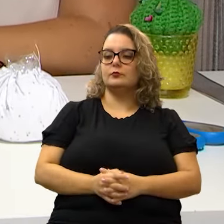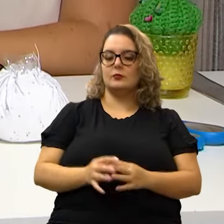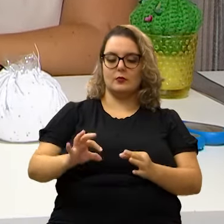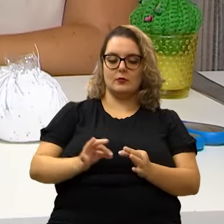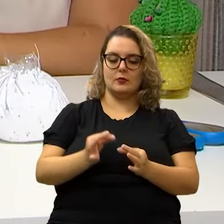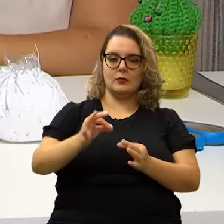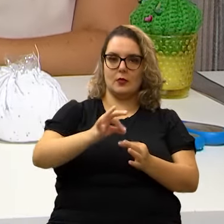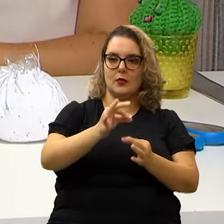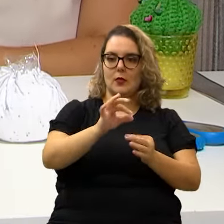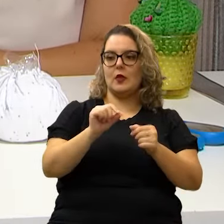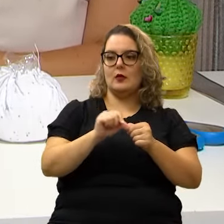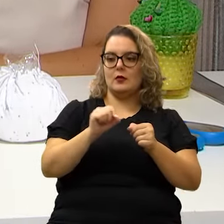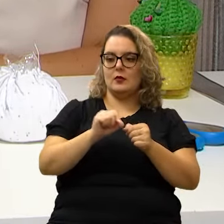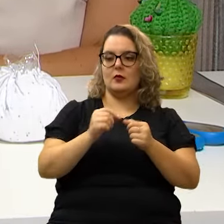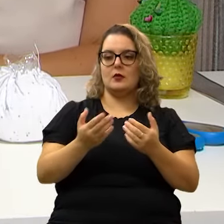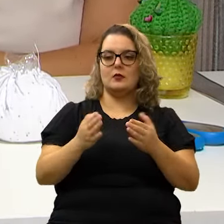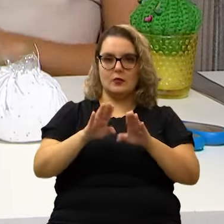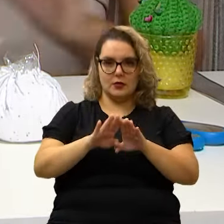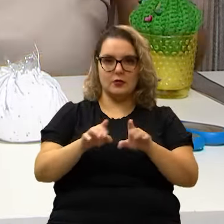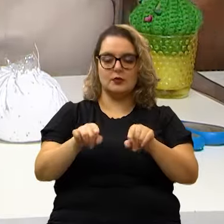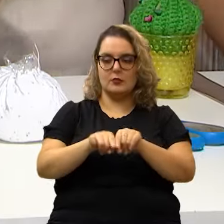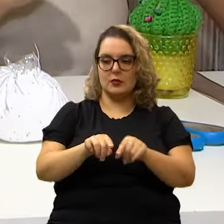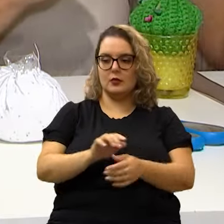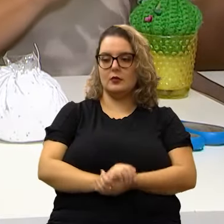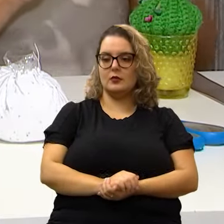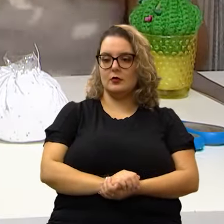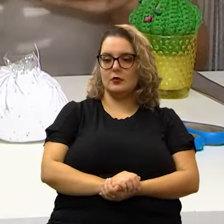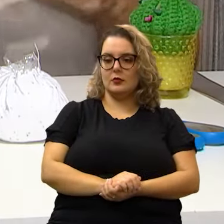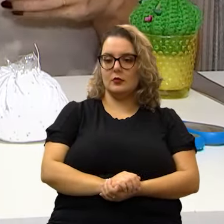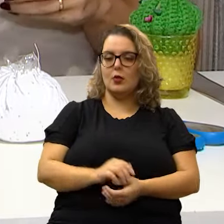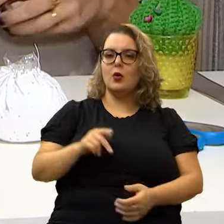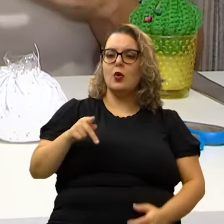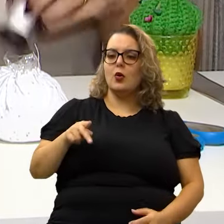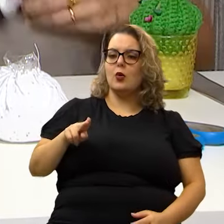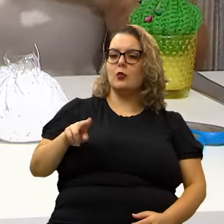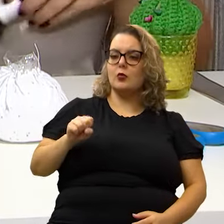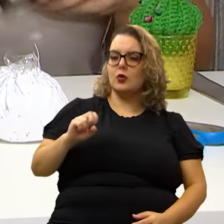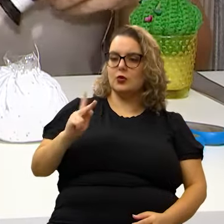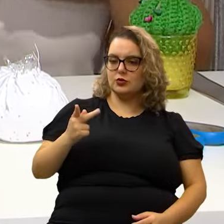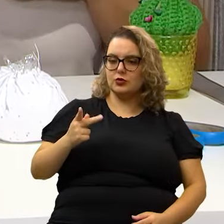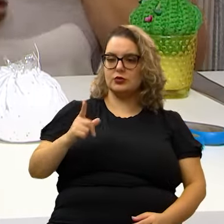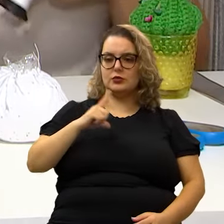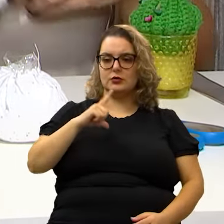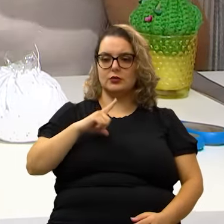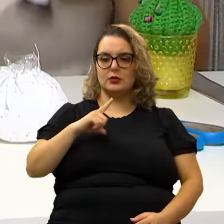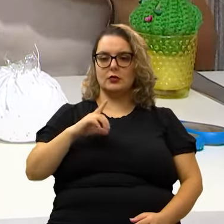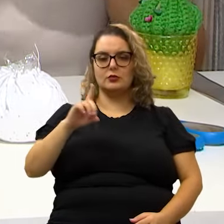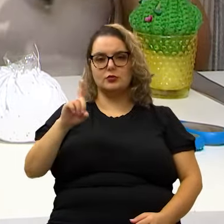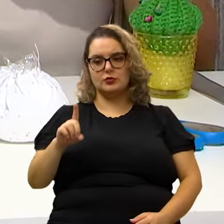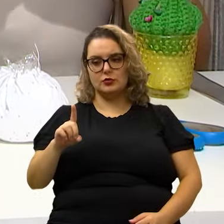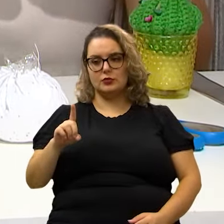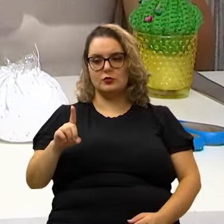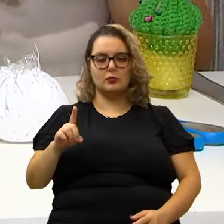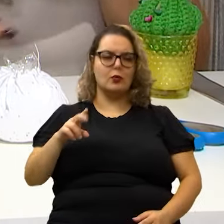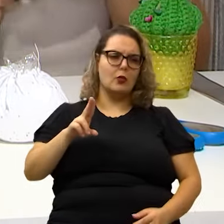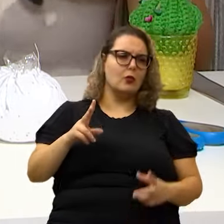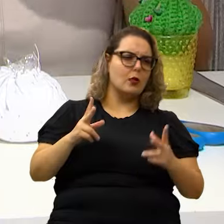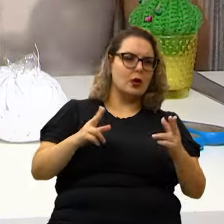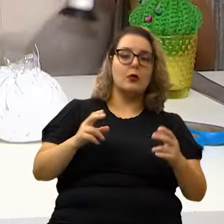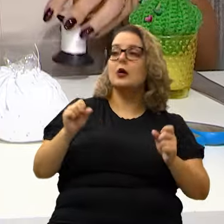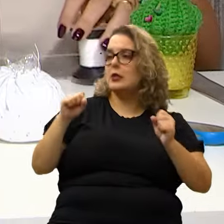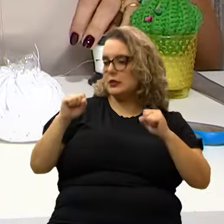tipo de ponto que a gente usou aqui, a gente vai fazer esse fechamento aqui. Eu acho que o plush ele não, ele tem, olha, ele tem um lado direito ou é